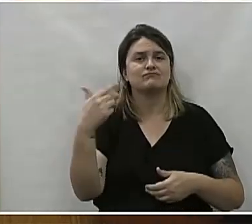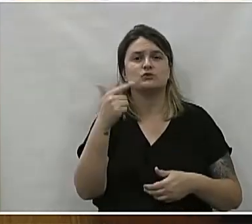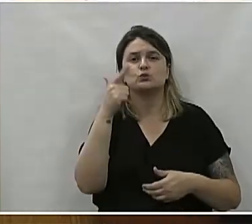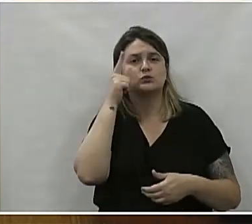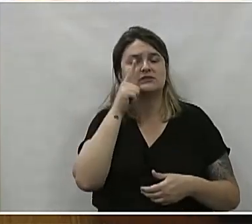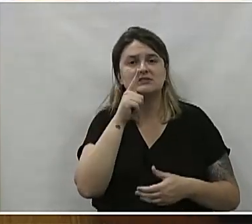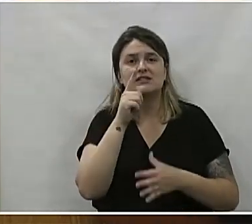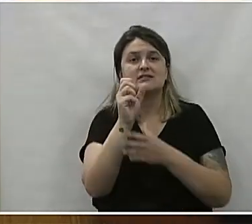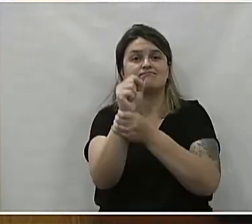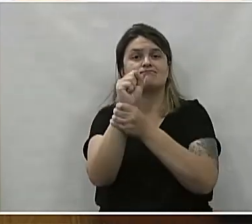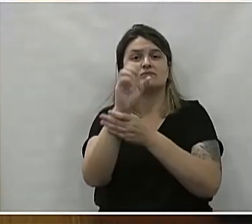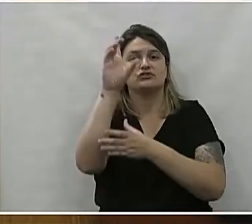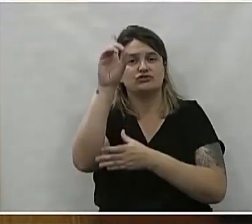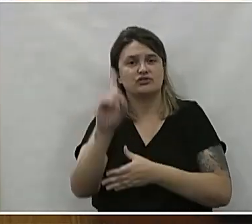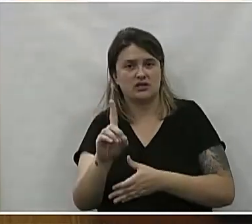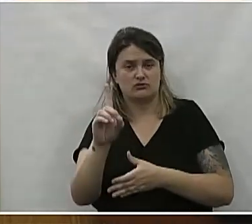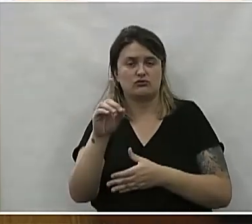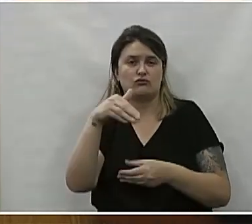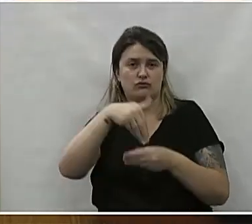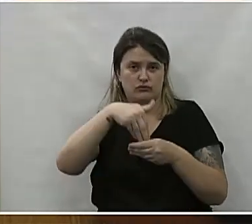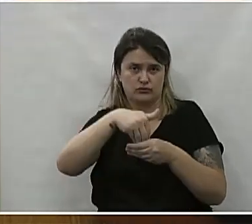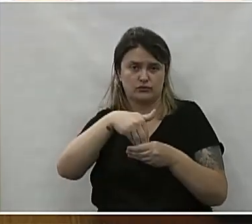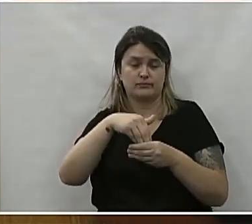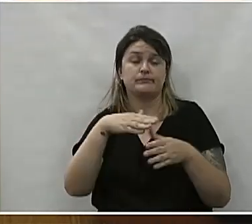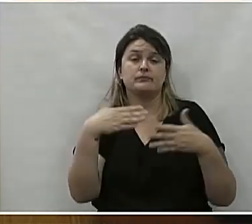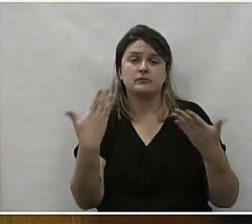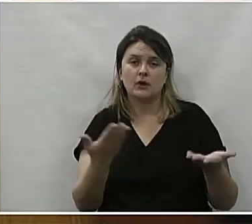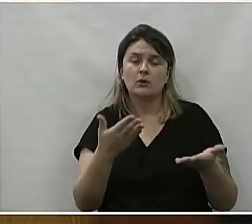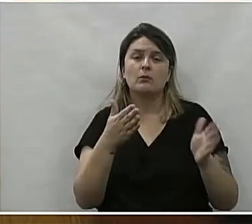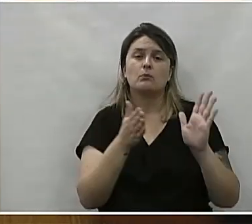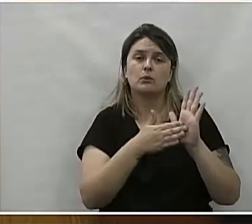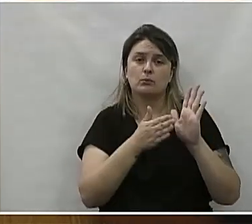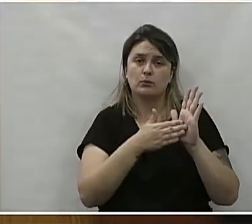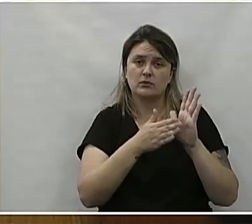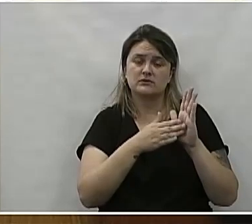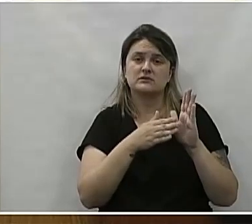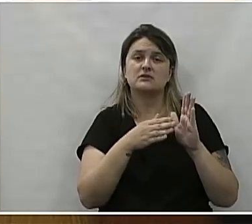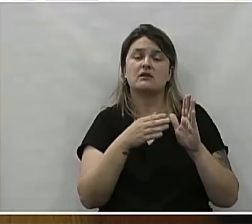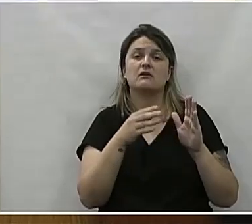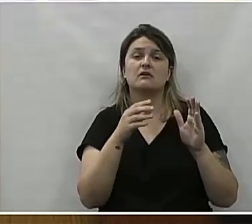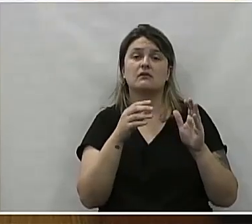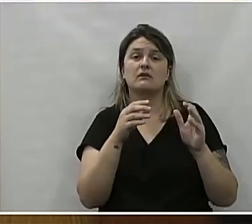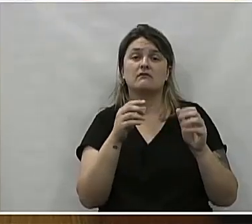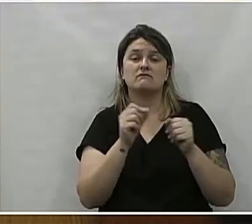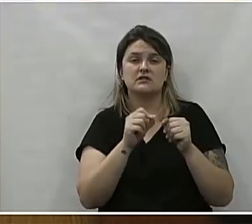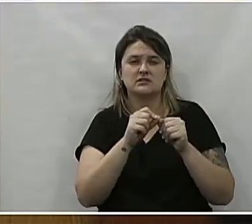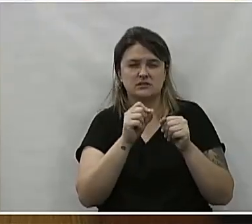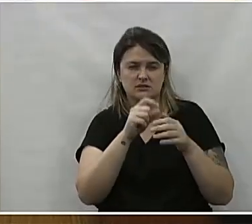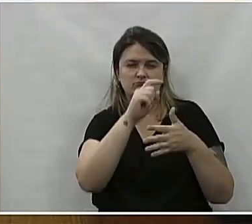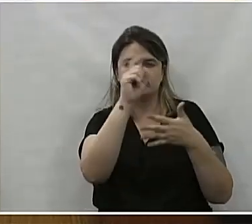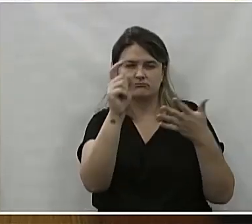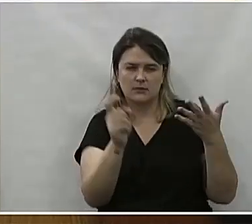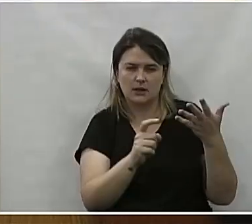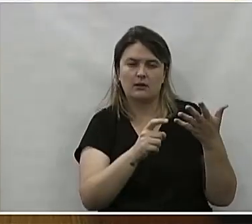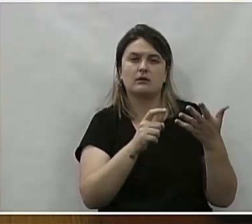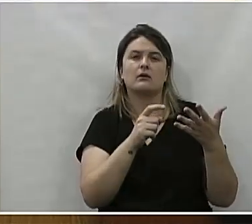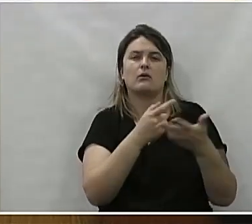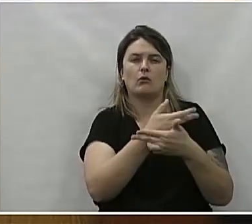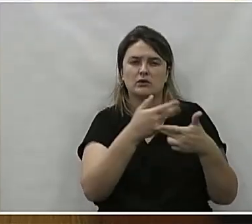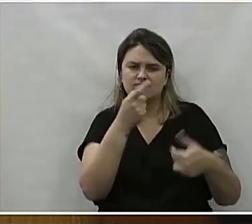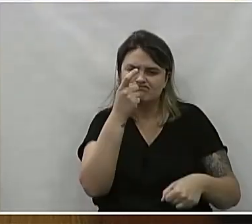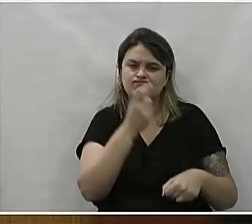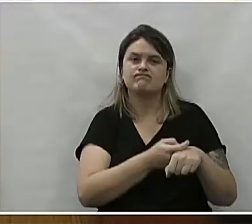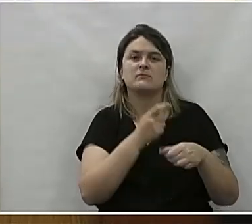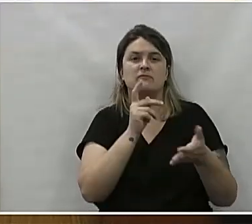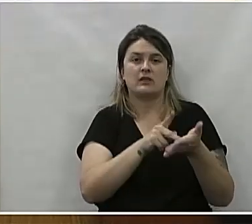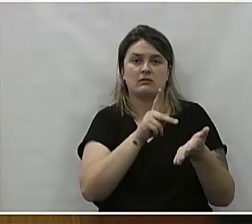seus direitos de maneira independente e digna Nesse sentido, proponho que seja considerada a implementação De medidas concretas